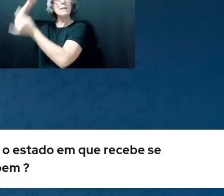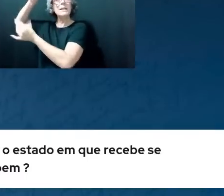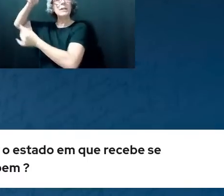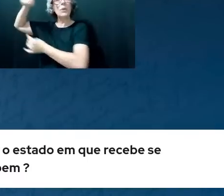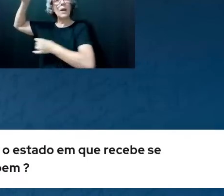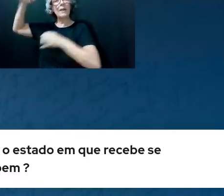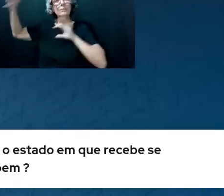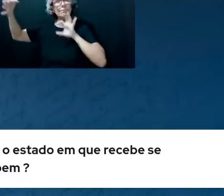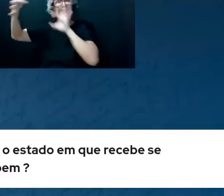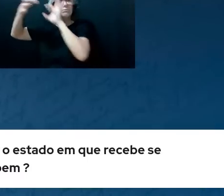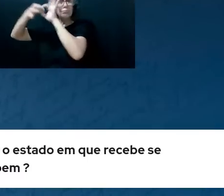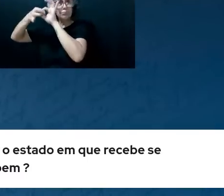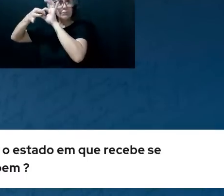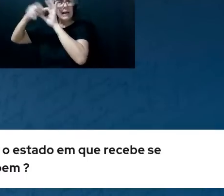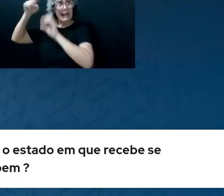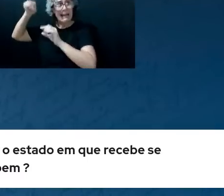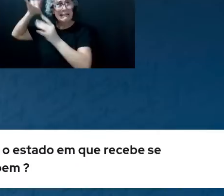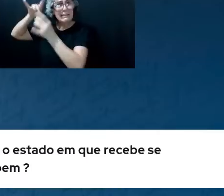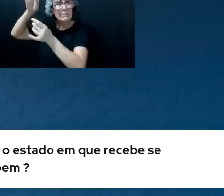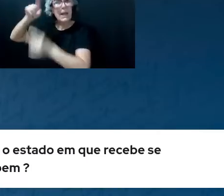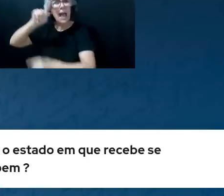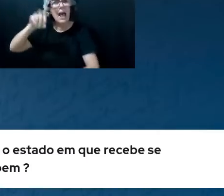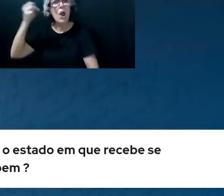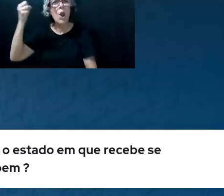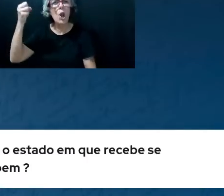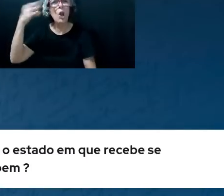nesse processo de atuação?